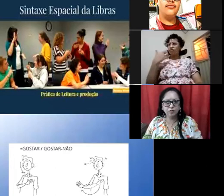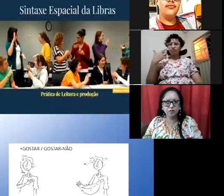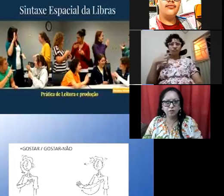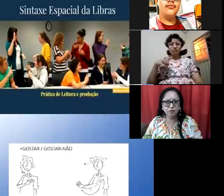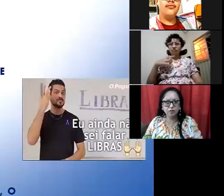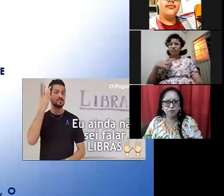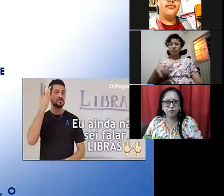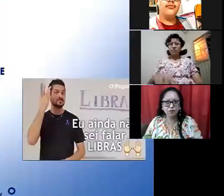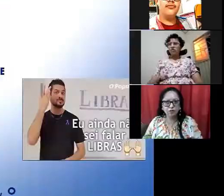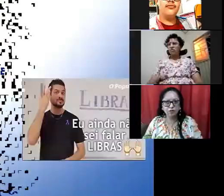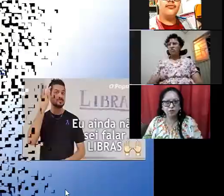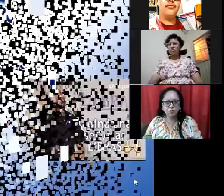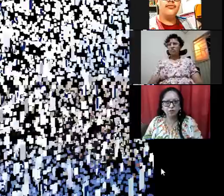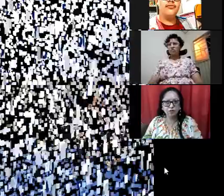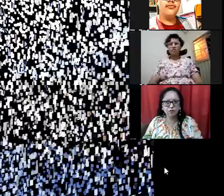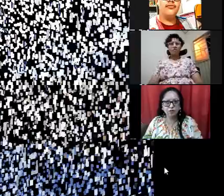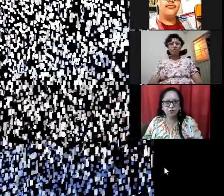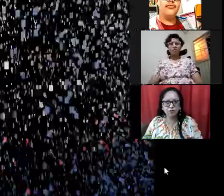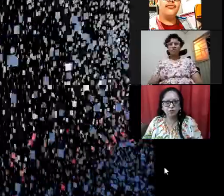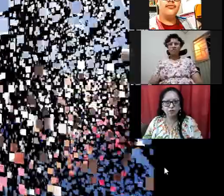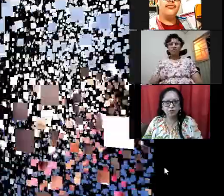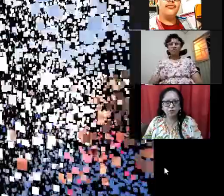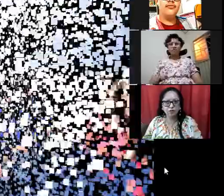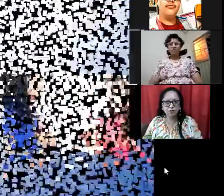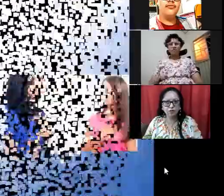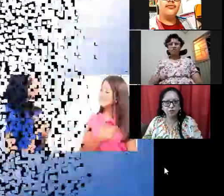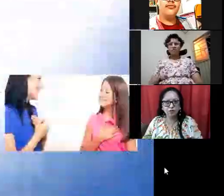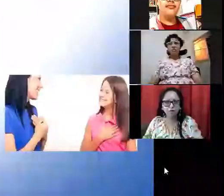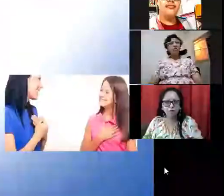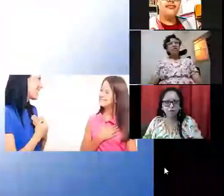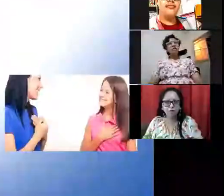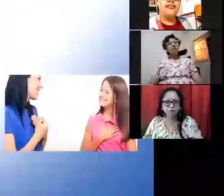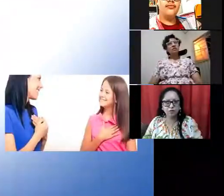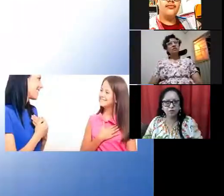Eu posso baixar o meu? Passa aí, Daniel, o slide.